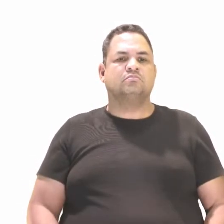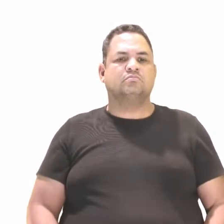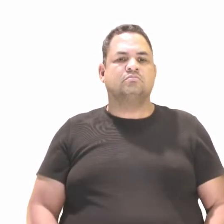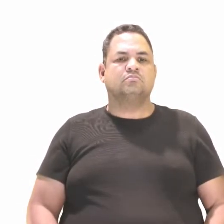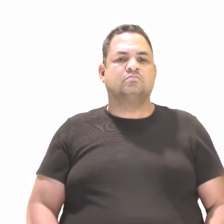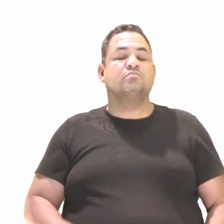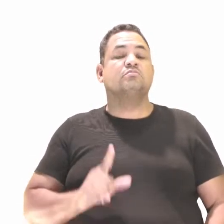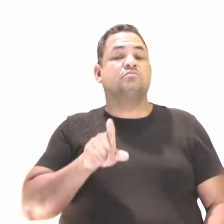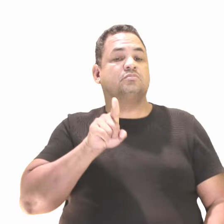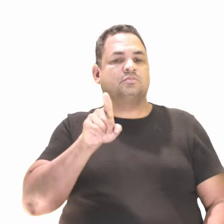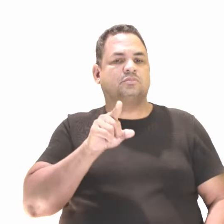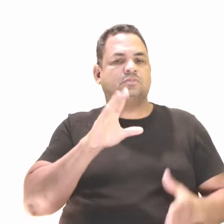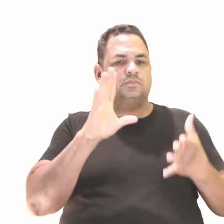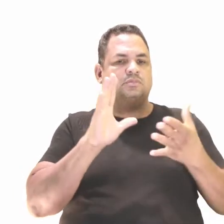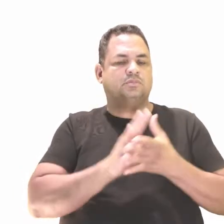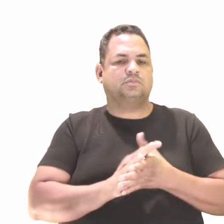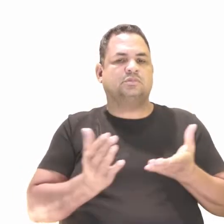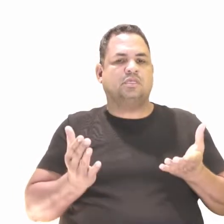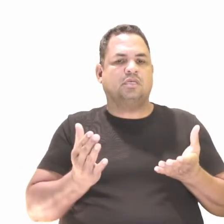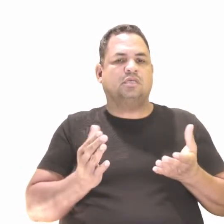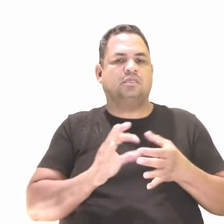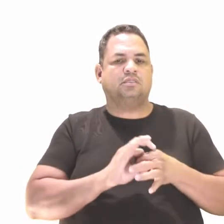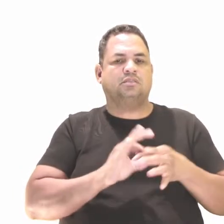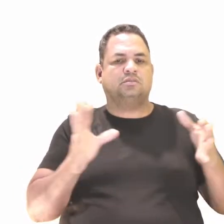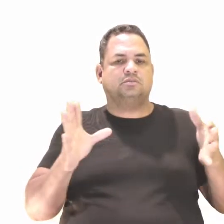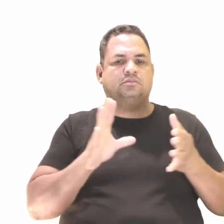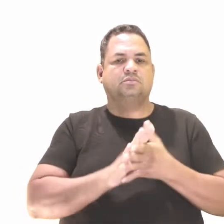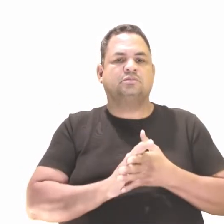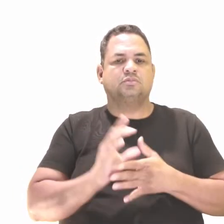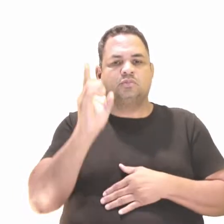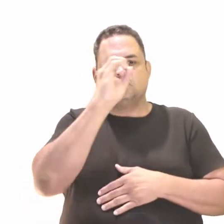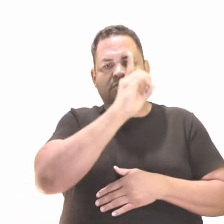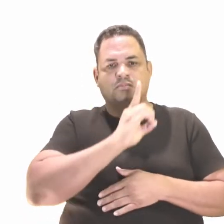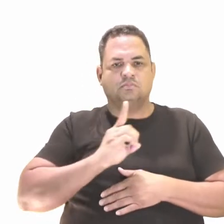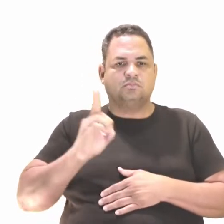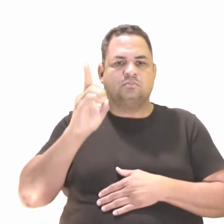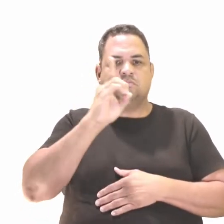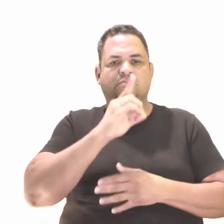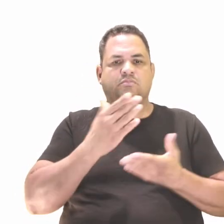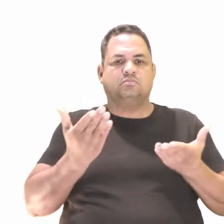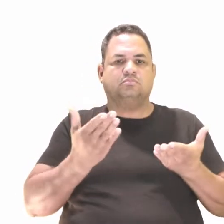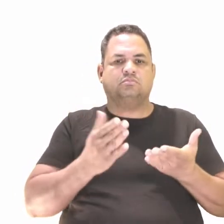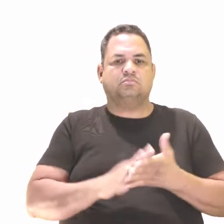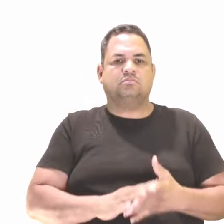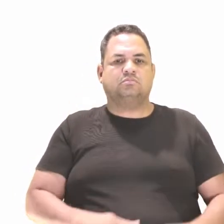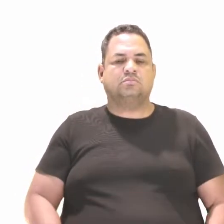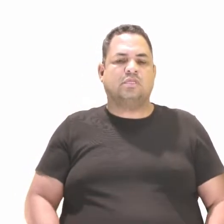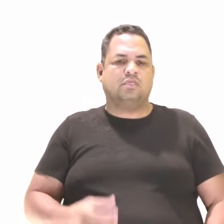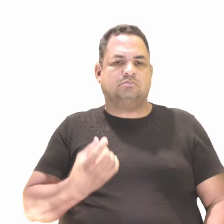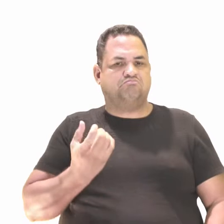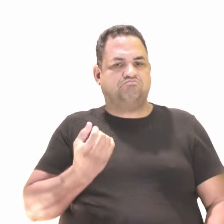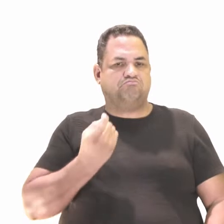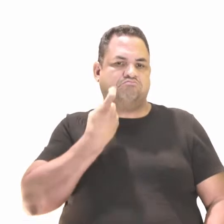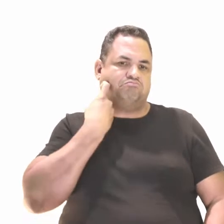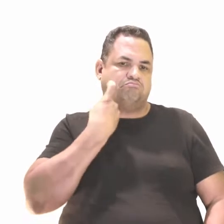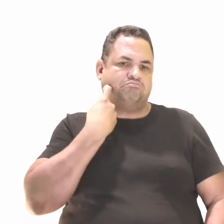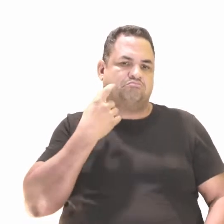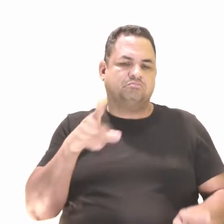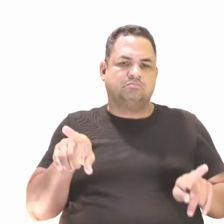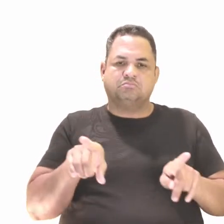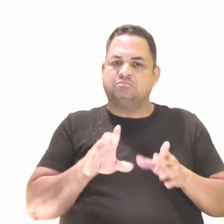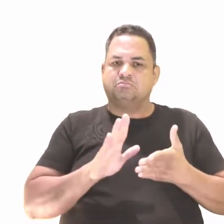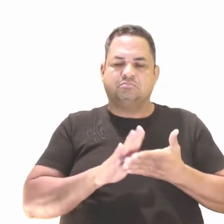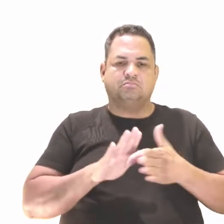Sunday? Você está livre no domingo? Are you free on Friday? Você está livre na sexta? Então, isso